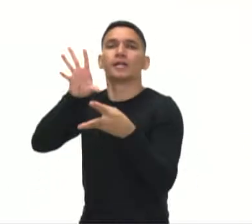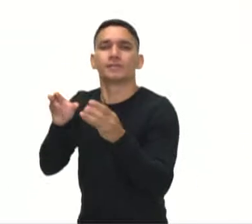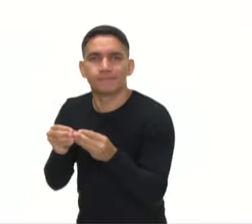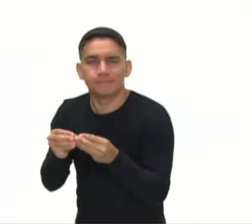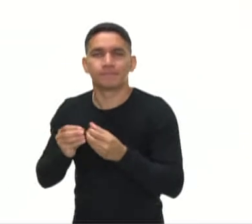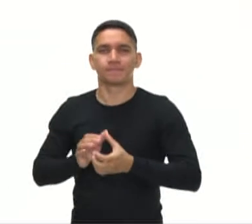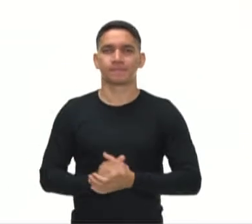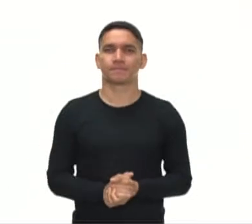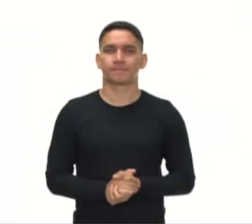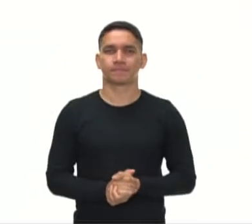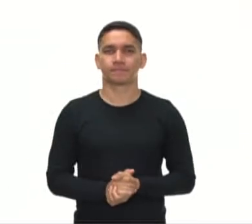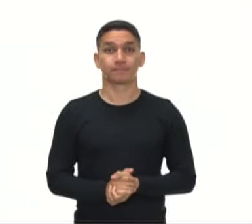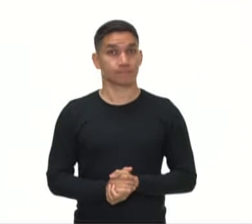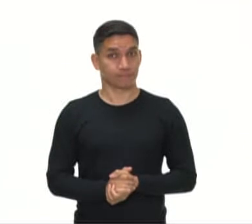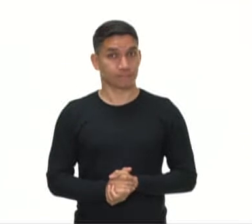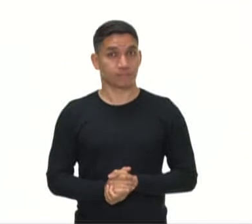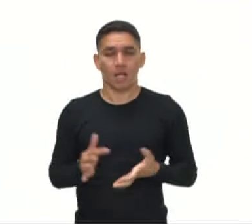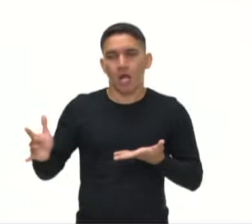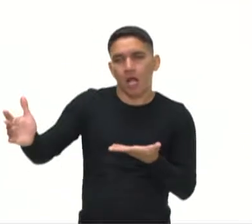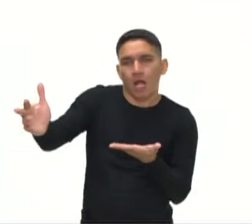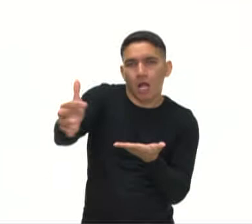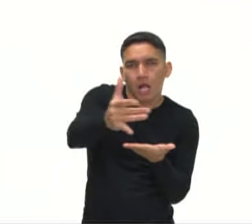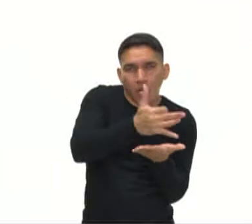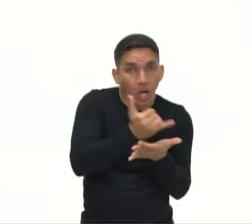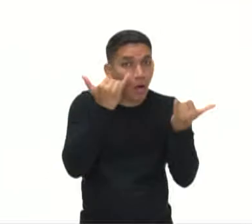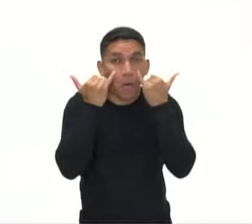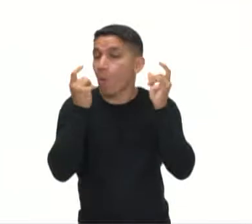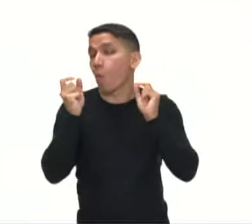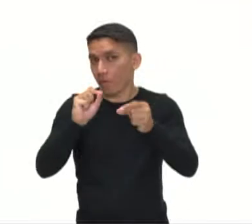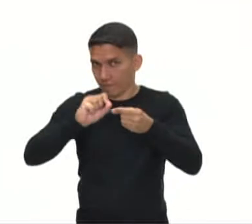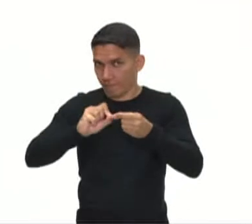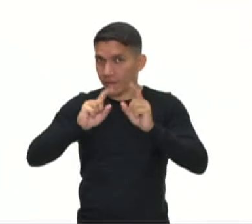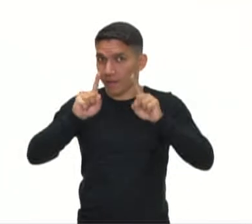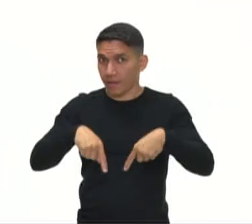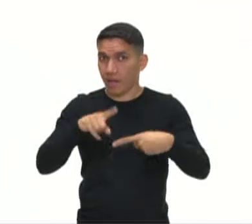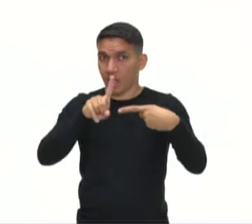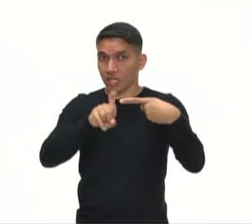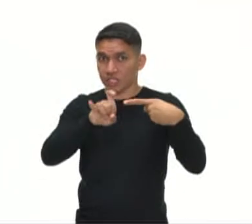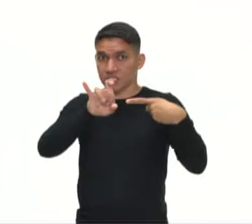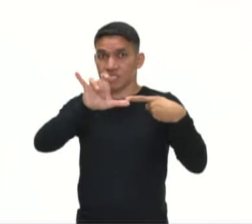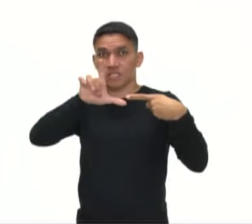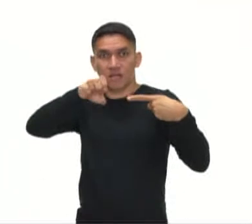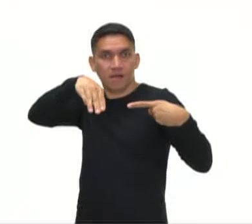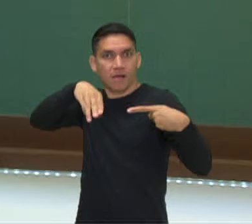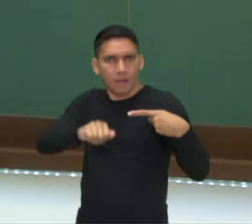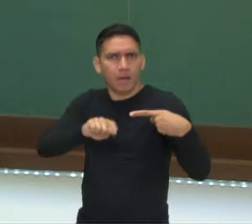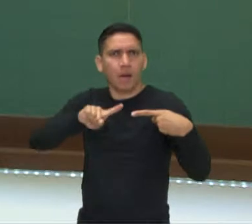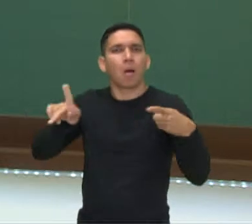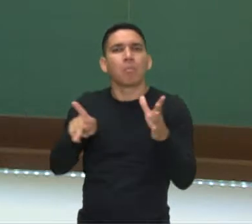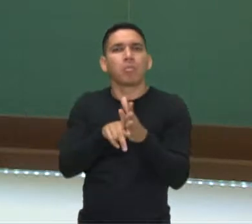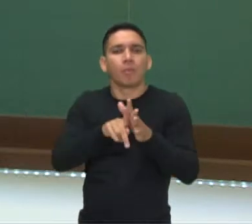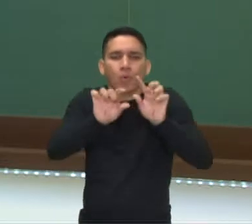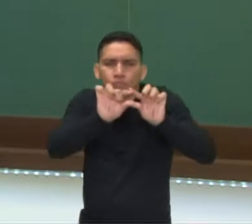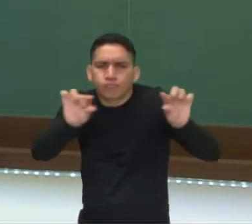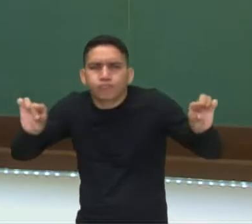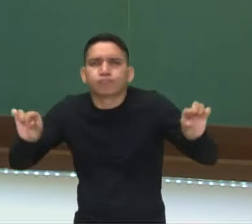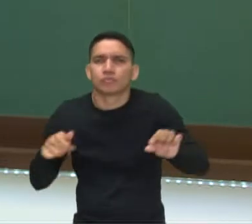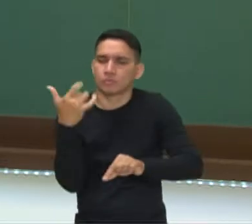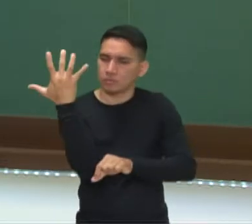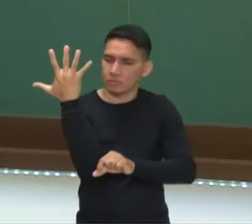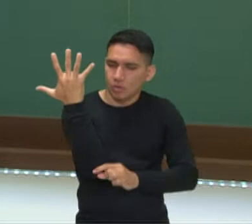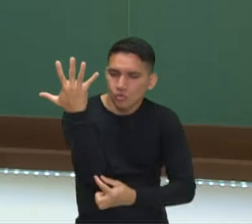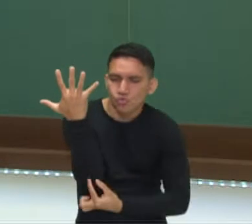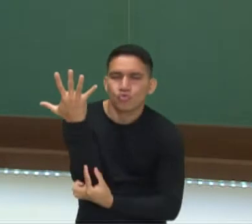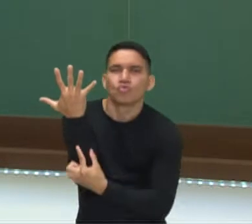conclusão. A coleta de dados então que ele fez é em relação ao xilema, que é um vaso condutor de seiva bruta. Ele